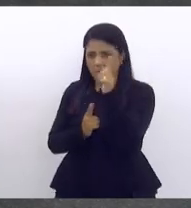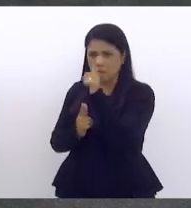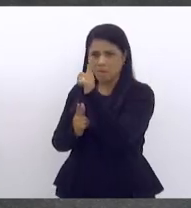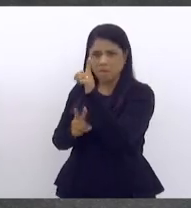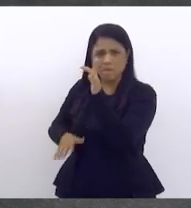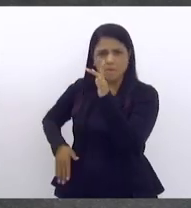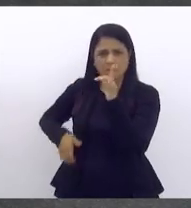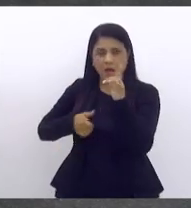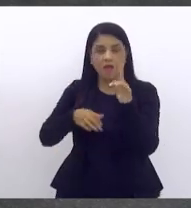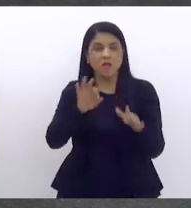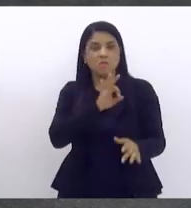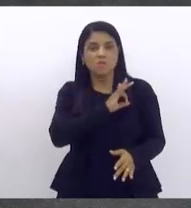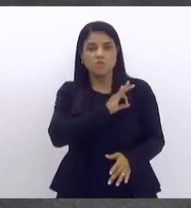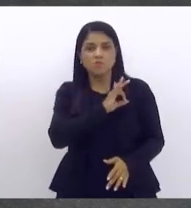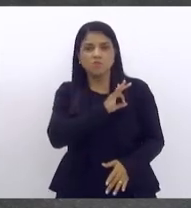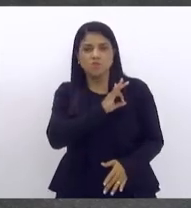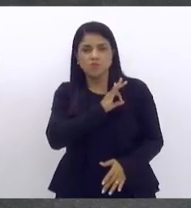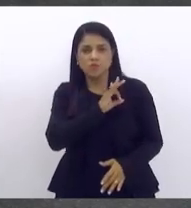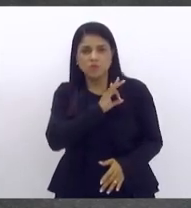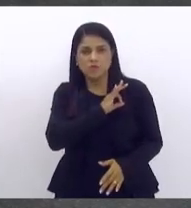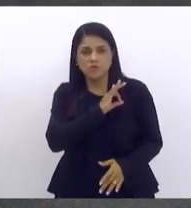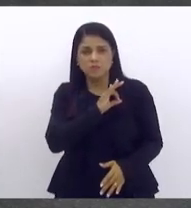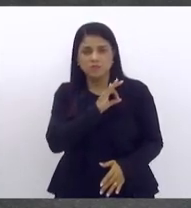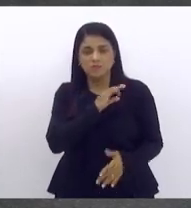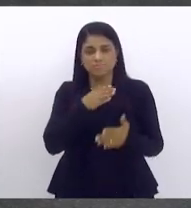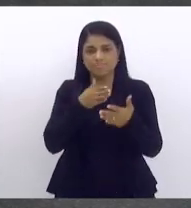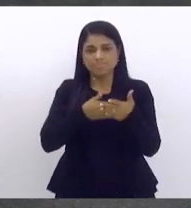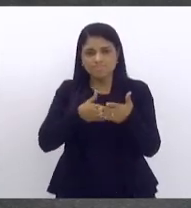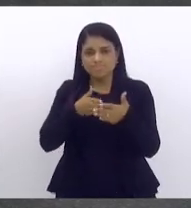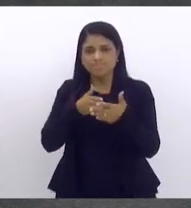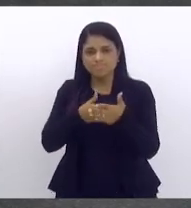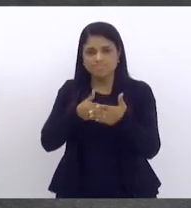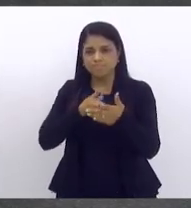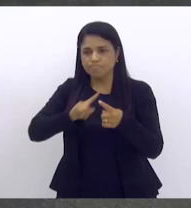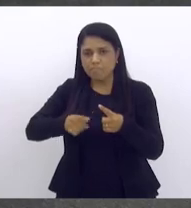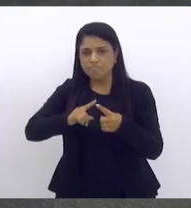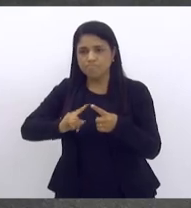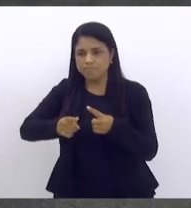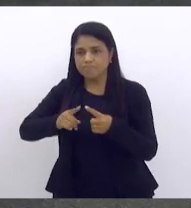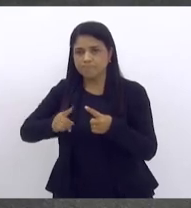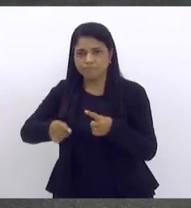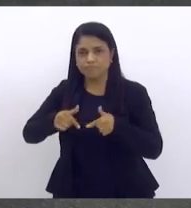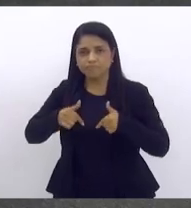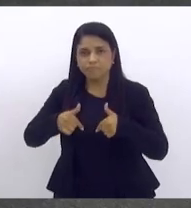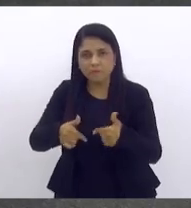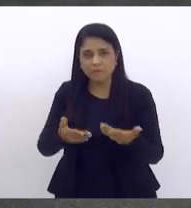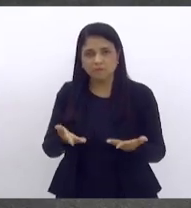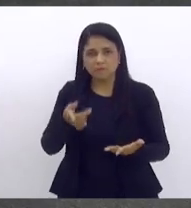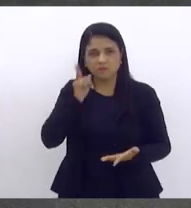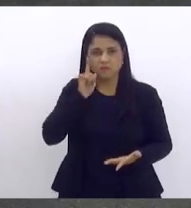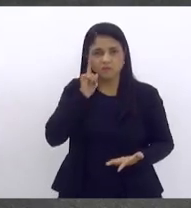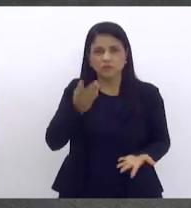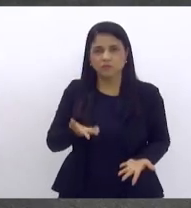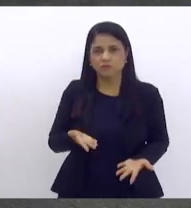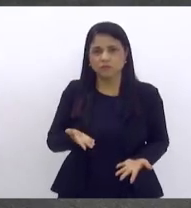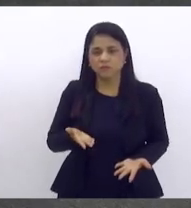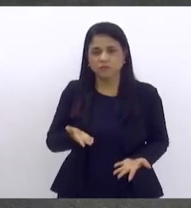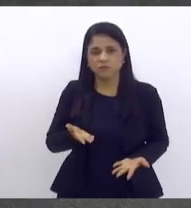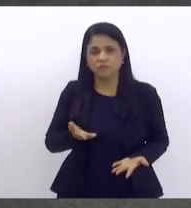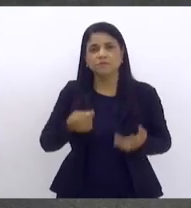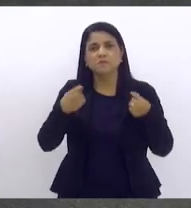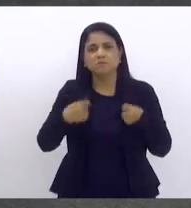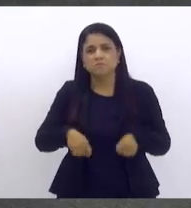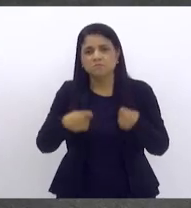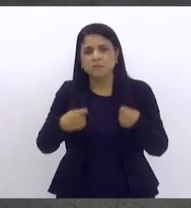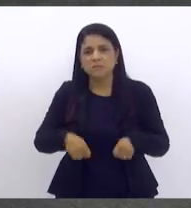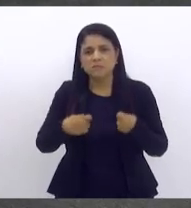de policiais com diversas restrições nas suas operações diárias? É preciso